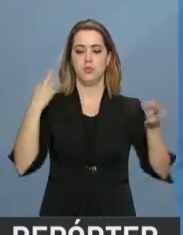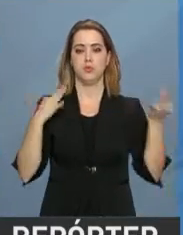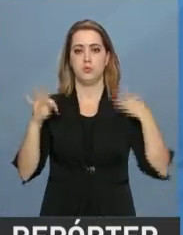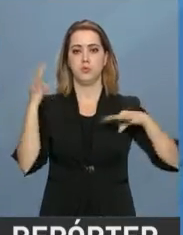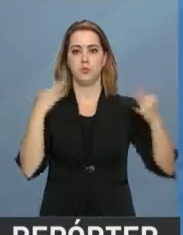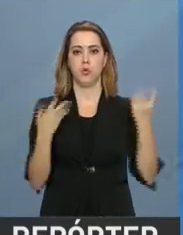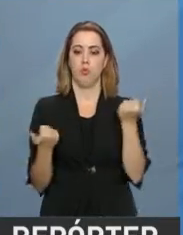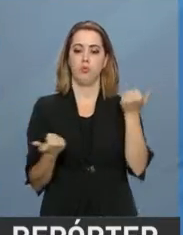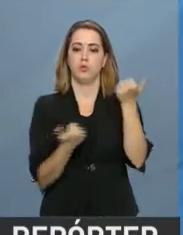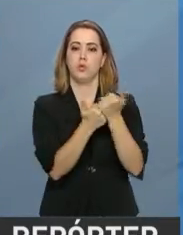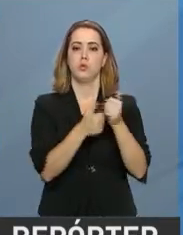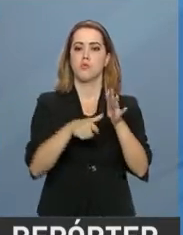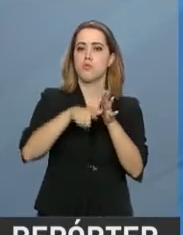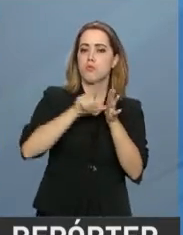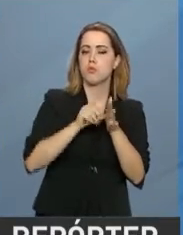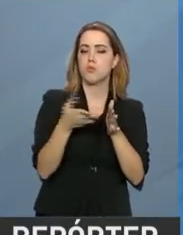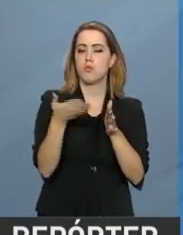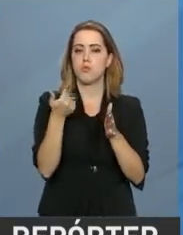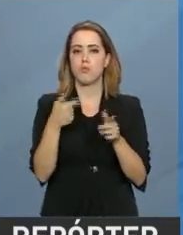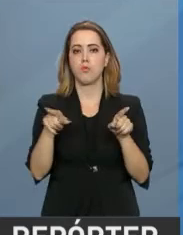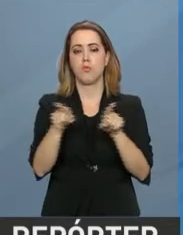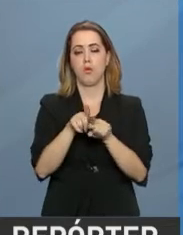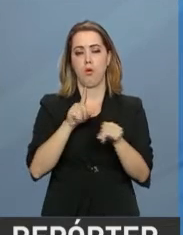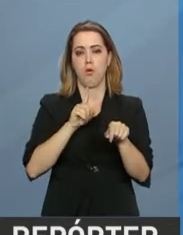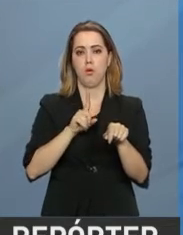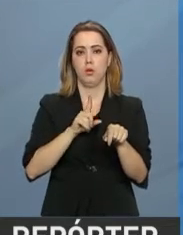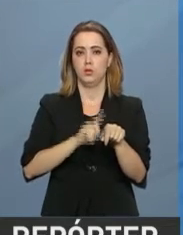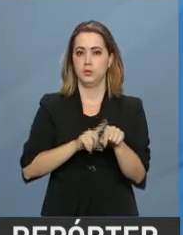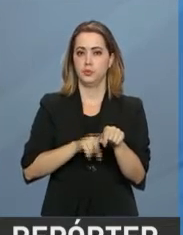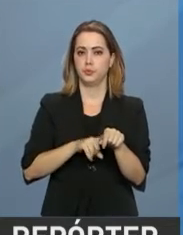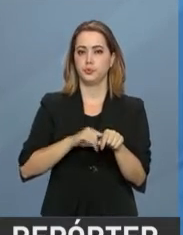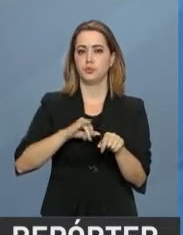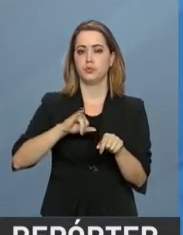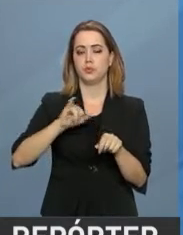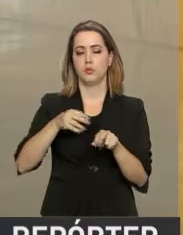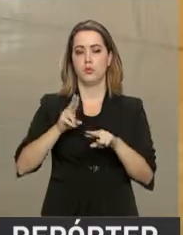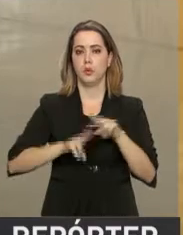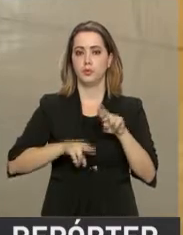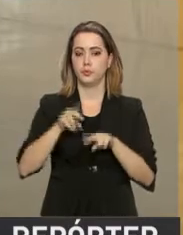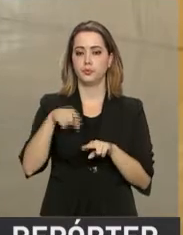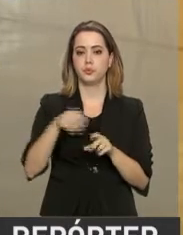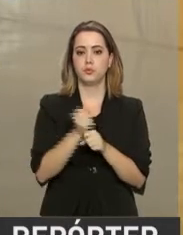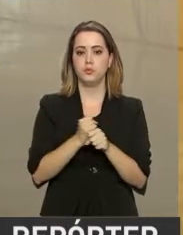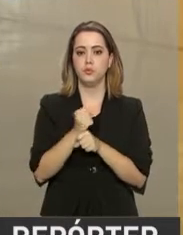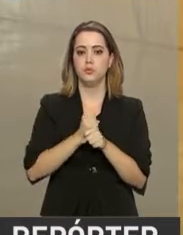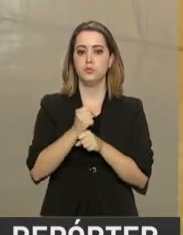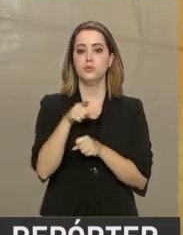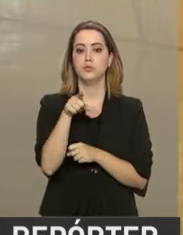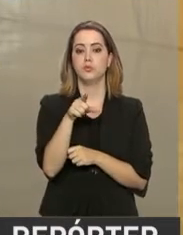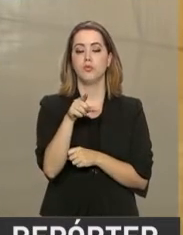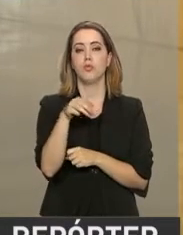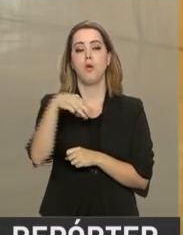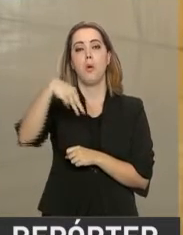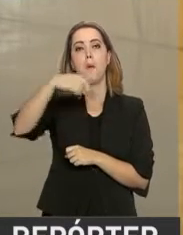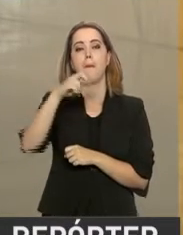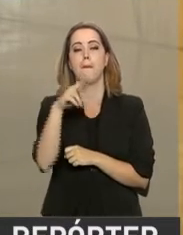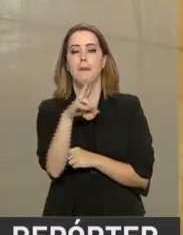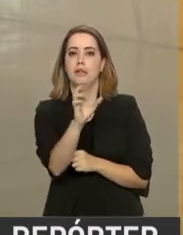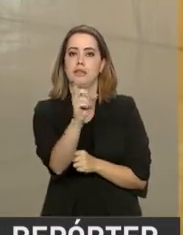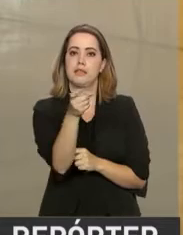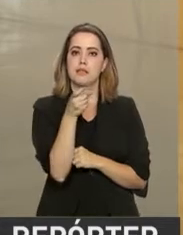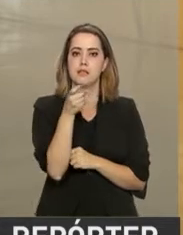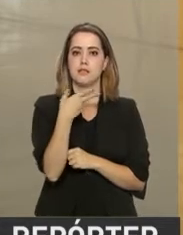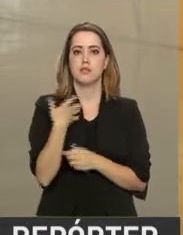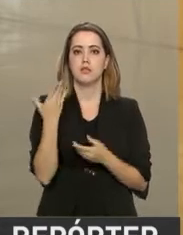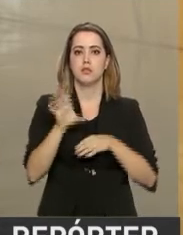alves que ocupava o cargo de forma interina desde junho deste ano marx beltrão passa a ser o responsável por coordenar